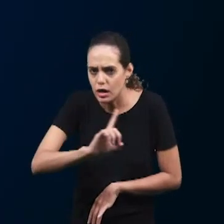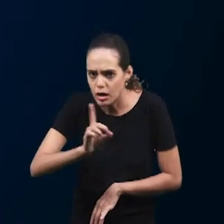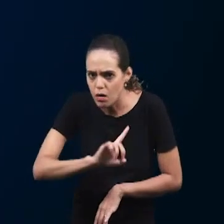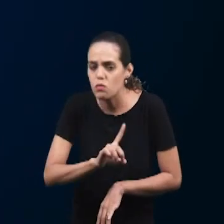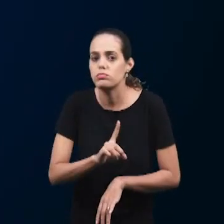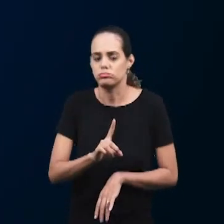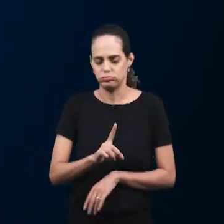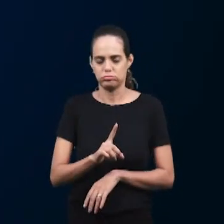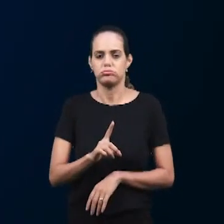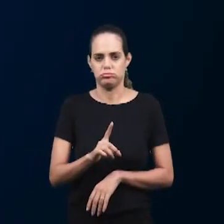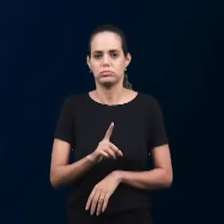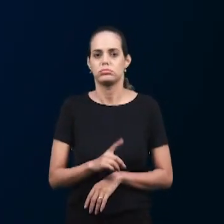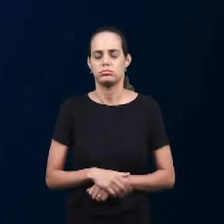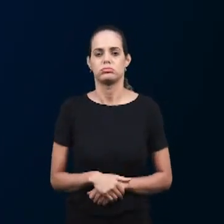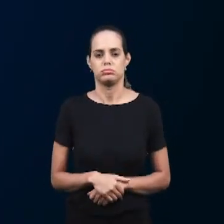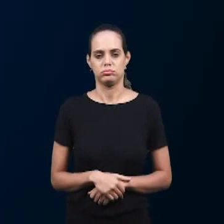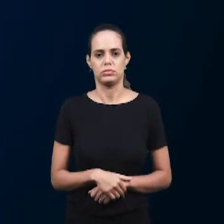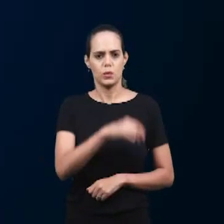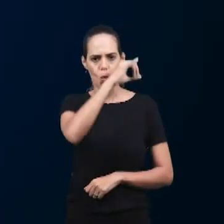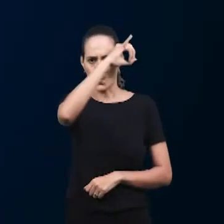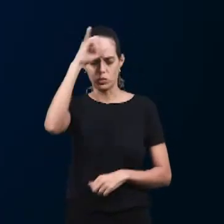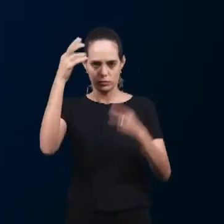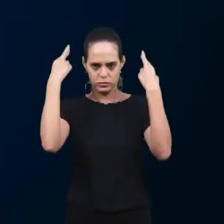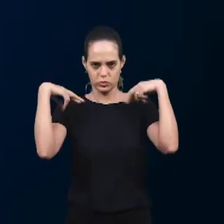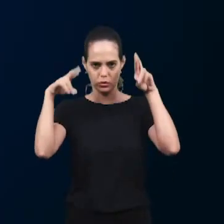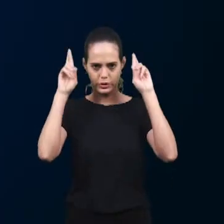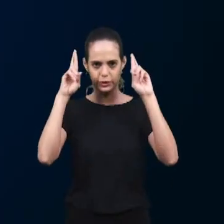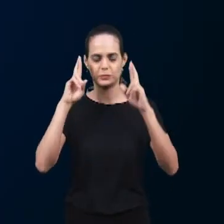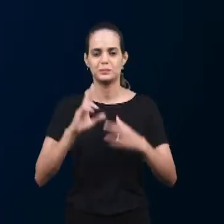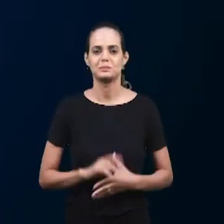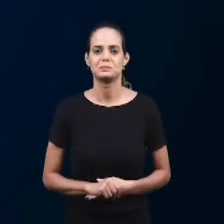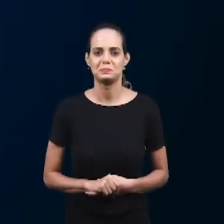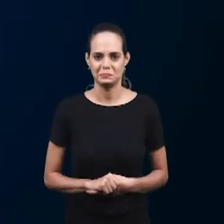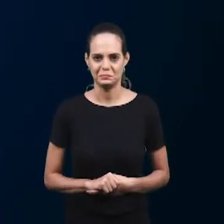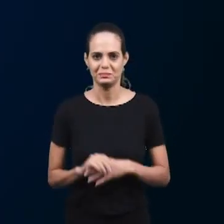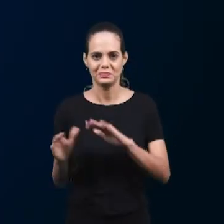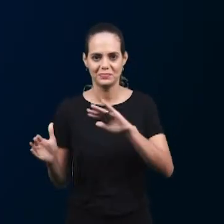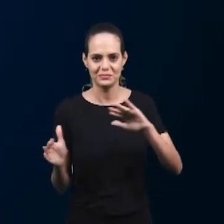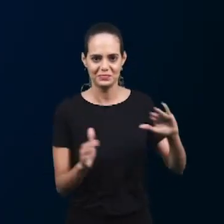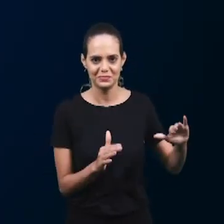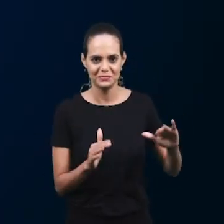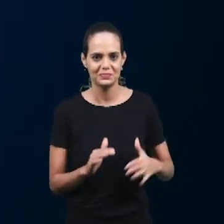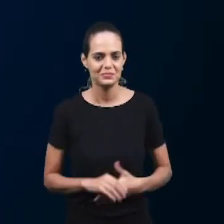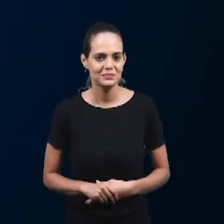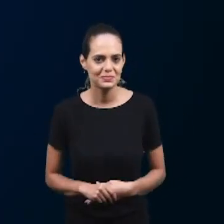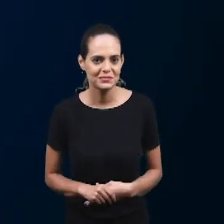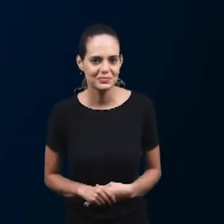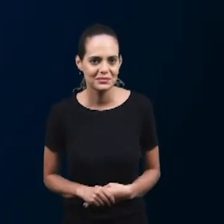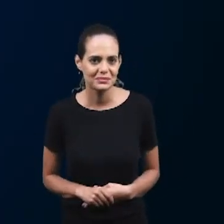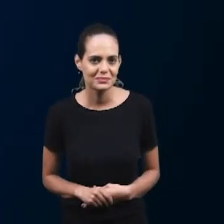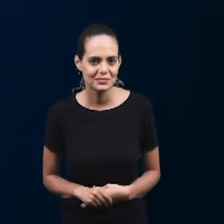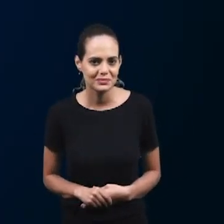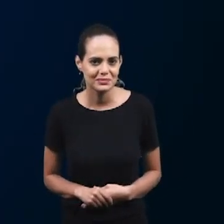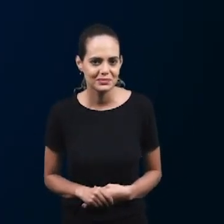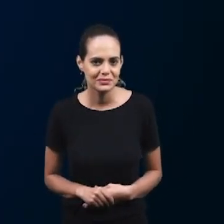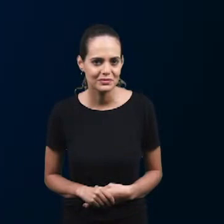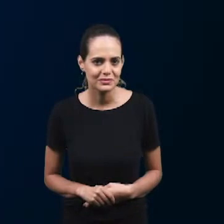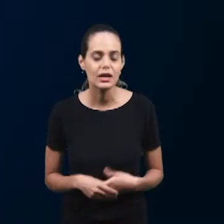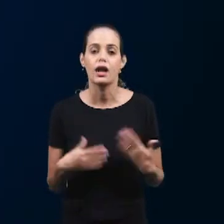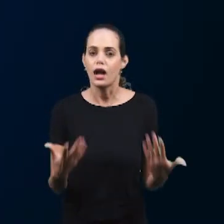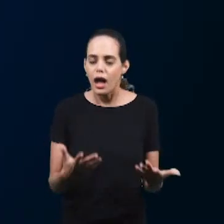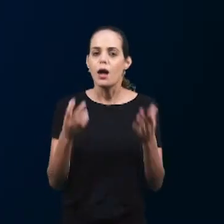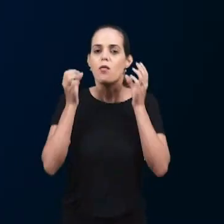qual tomares das ovelhas ou das cabras. Diga o nome do animal.